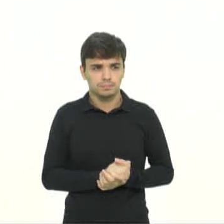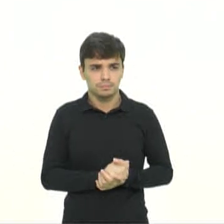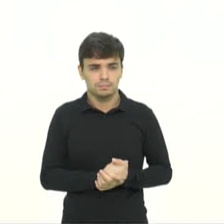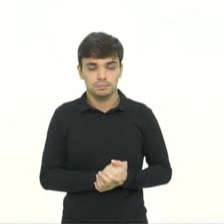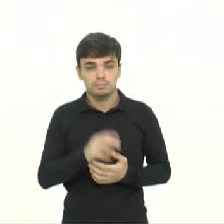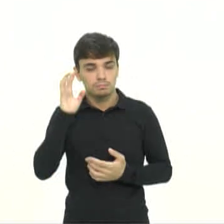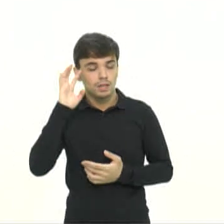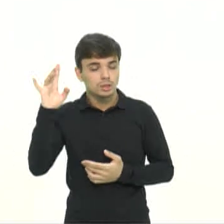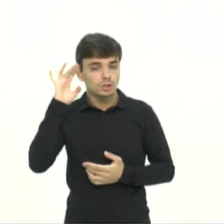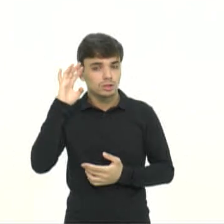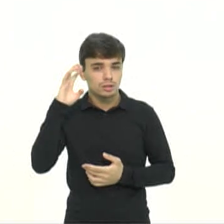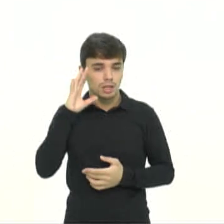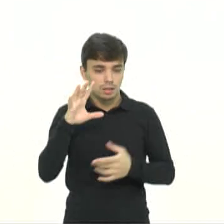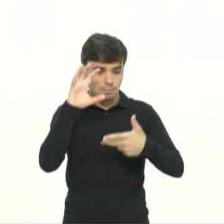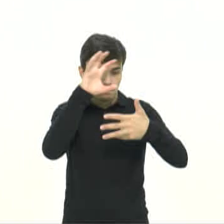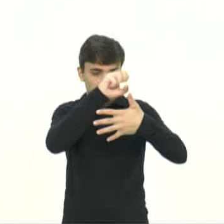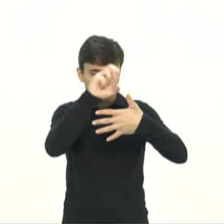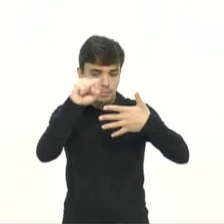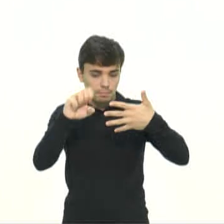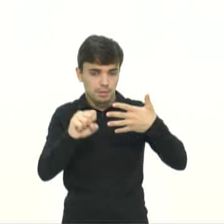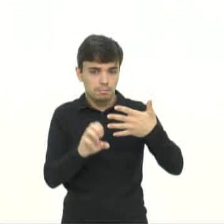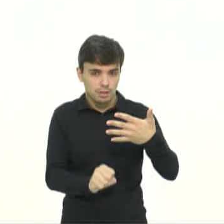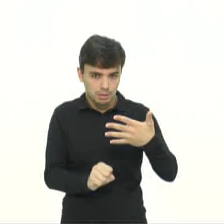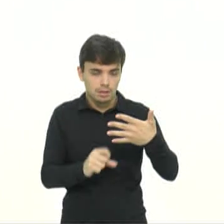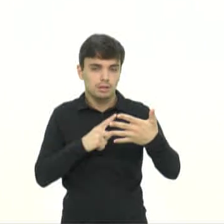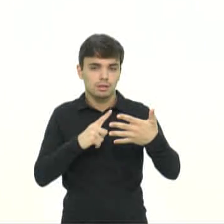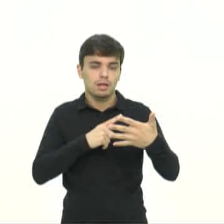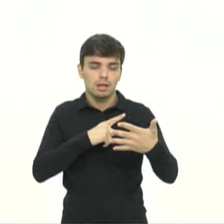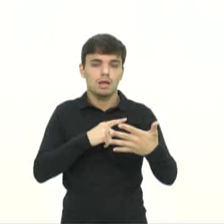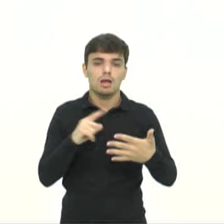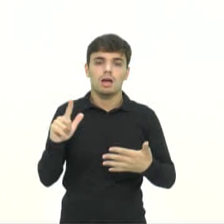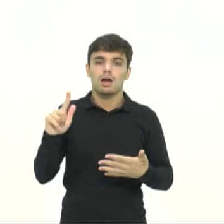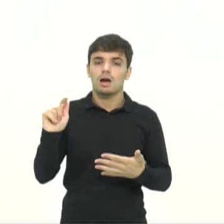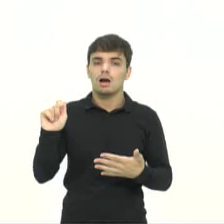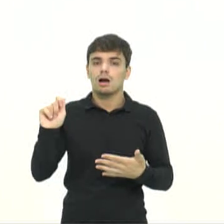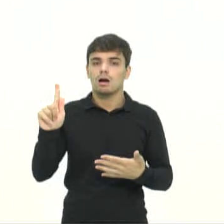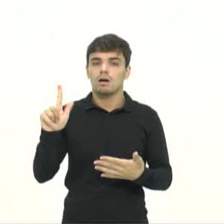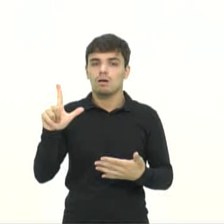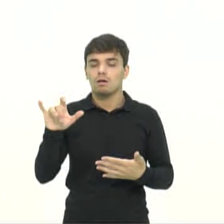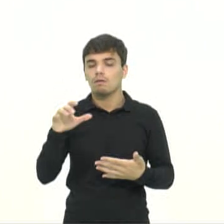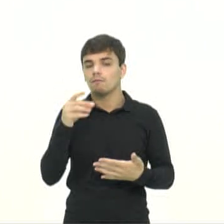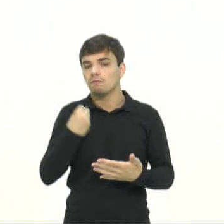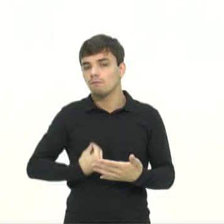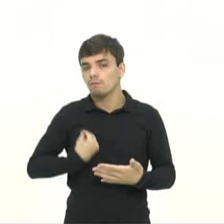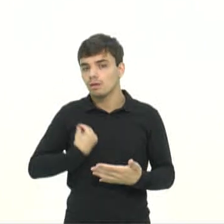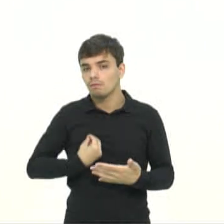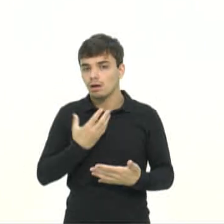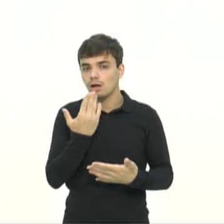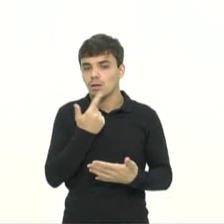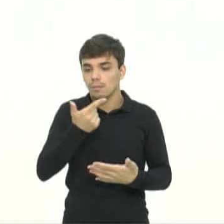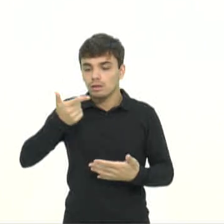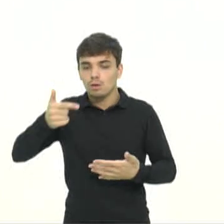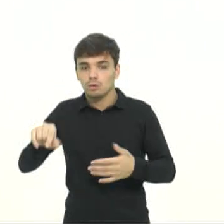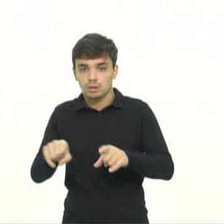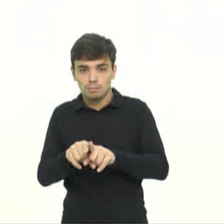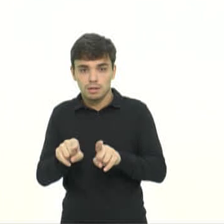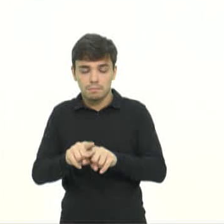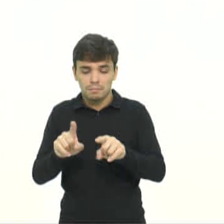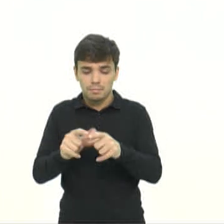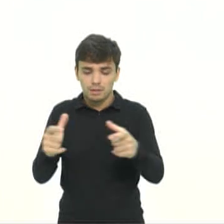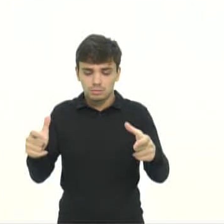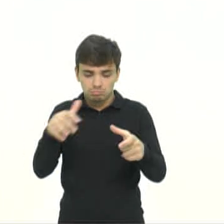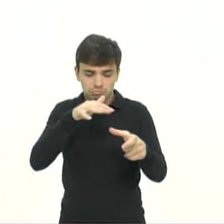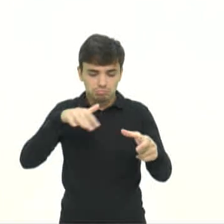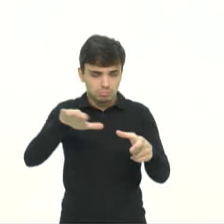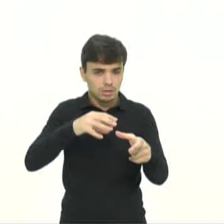nessa cadeia sejam introduzidas águas-vivas que se alimentam dos copépodos, crustáceos planctônicos. Nessa área, as